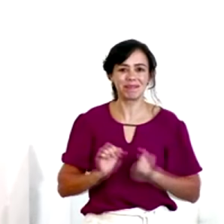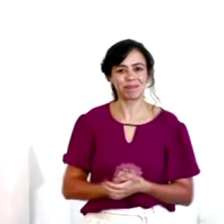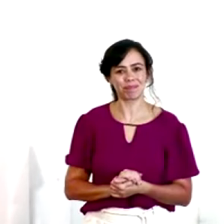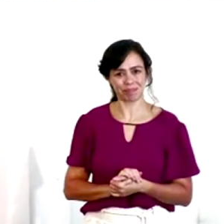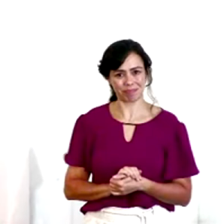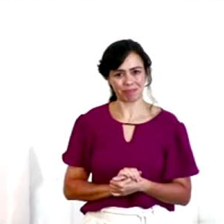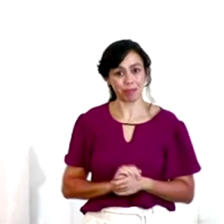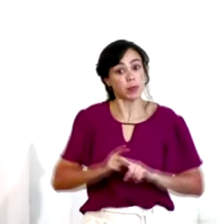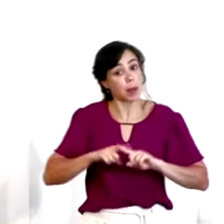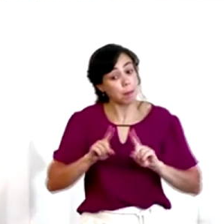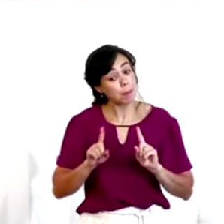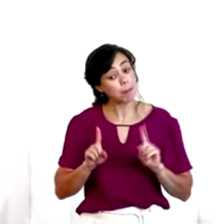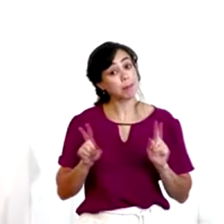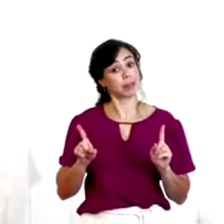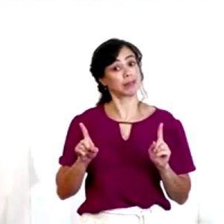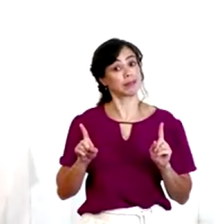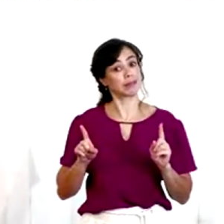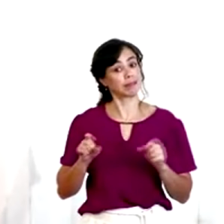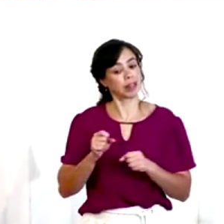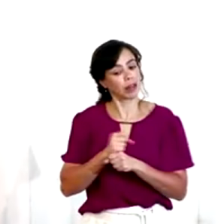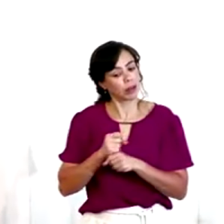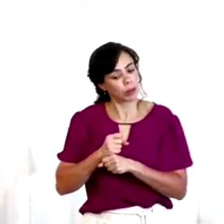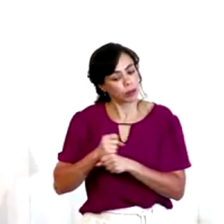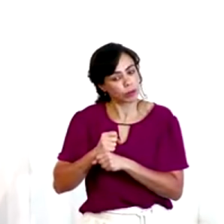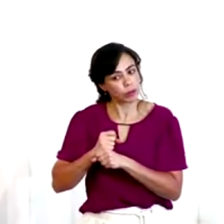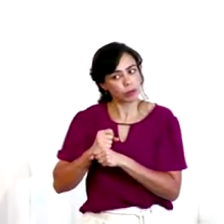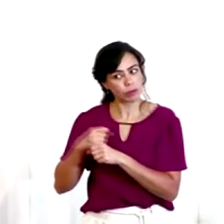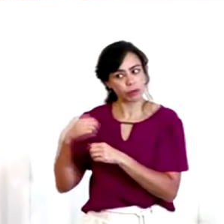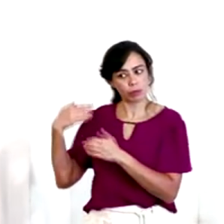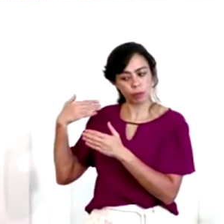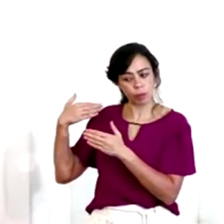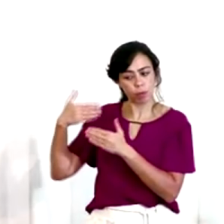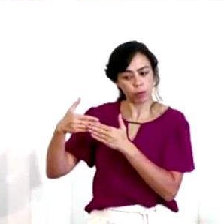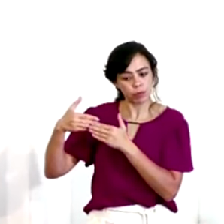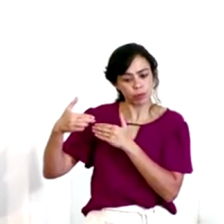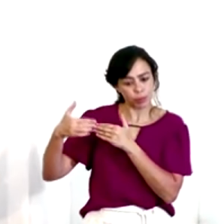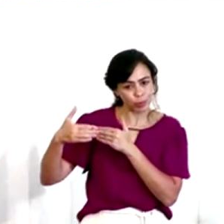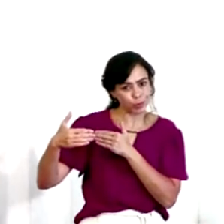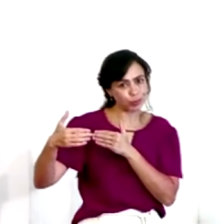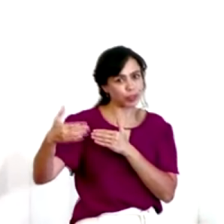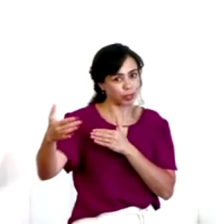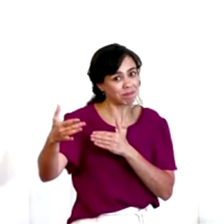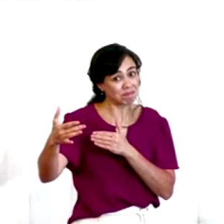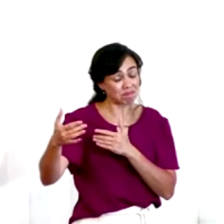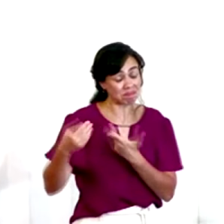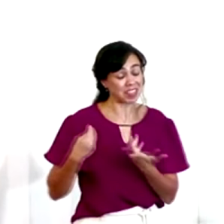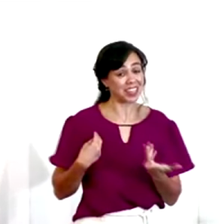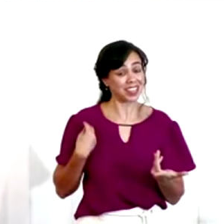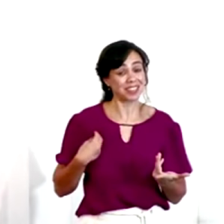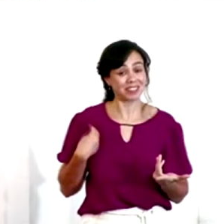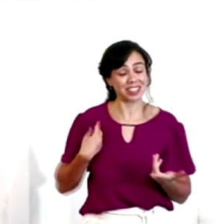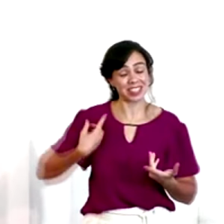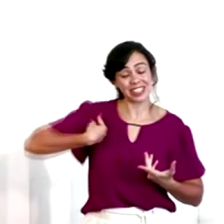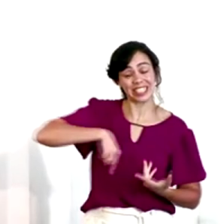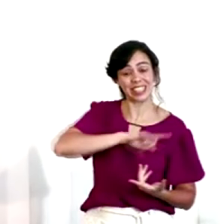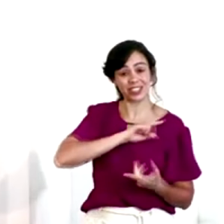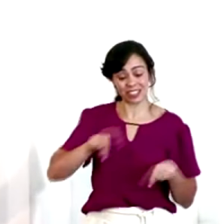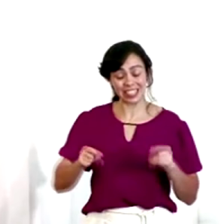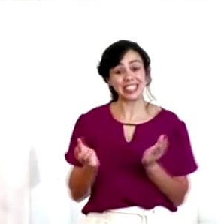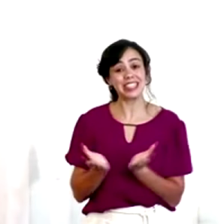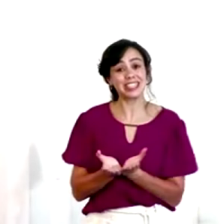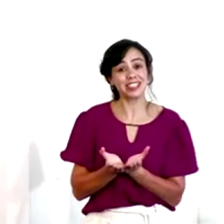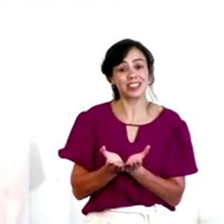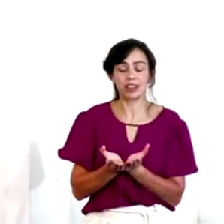Mas ao longo dos anos, quando vivemos a nossa vida cristã, passamos por